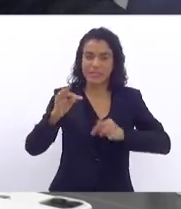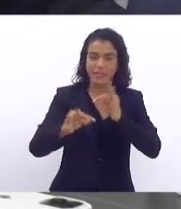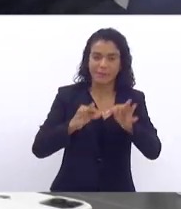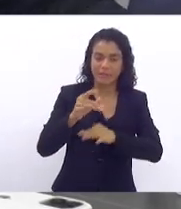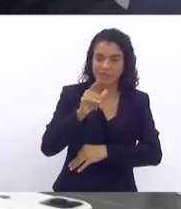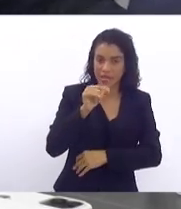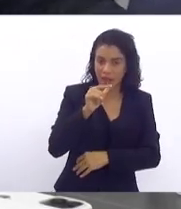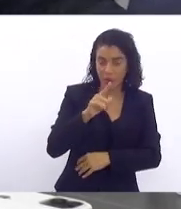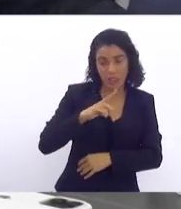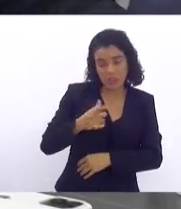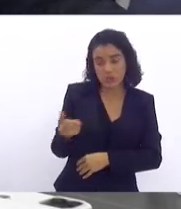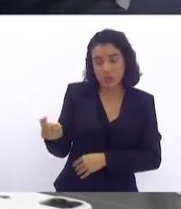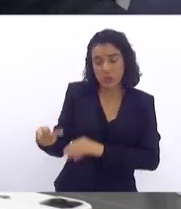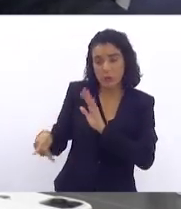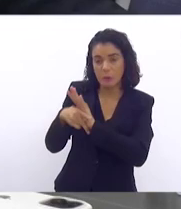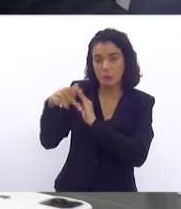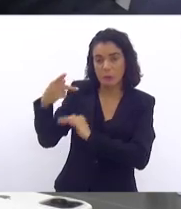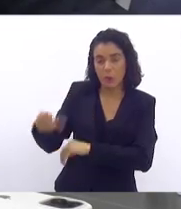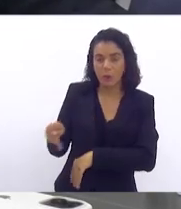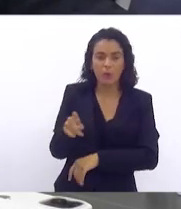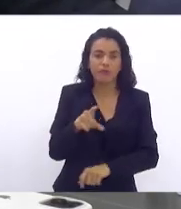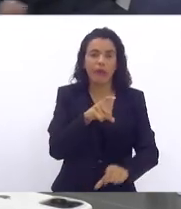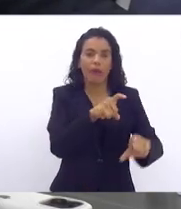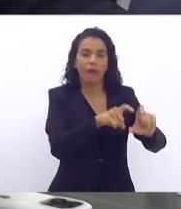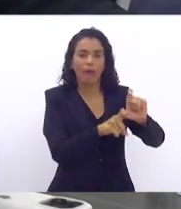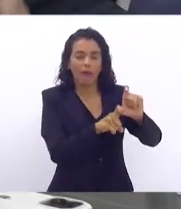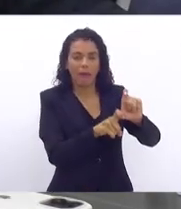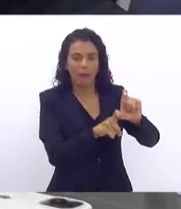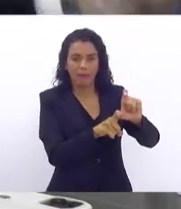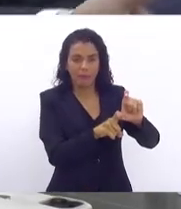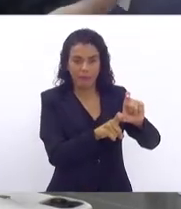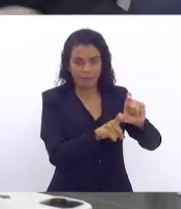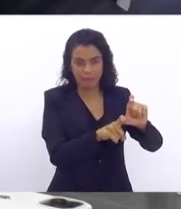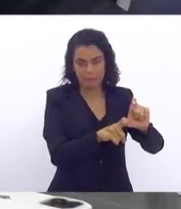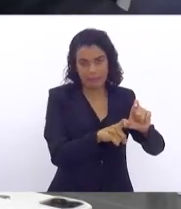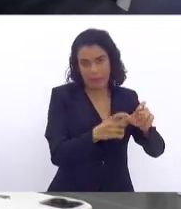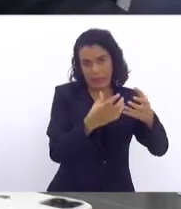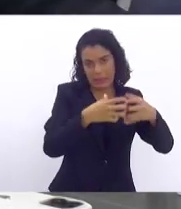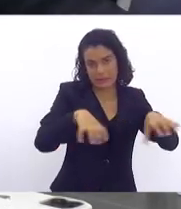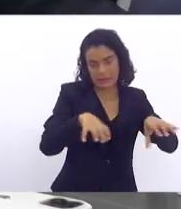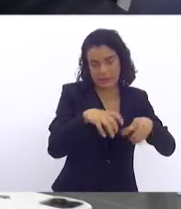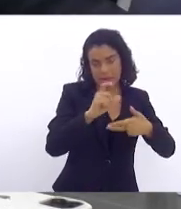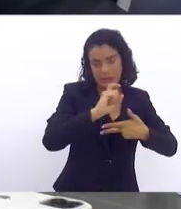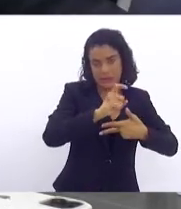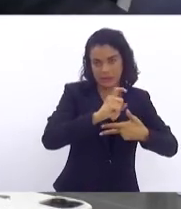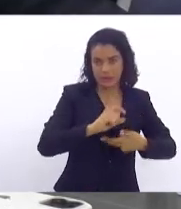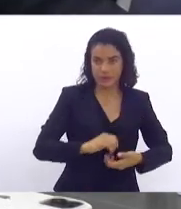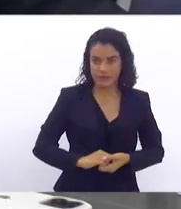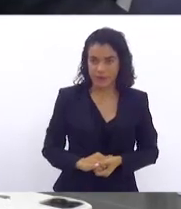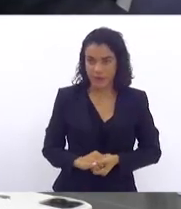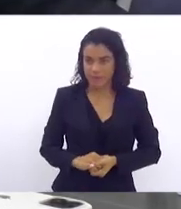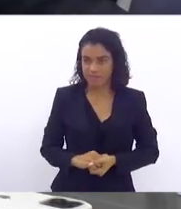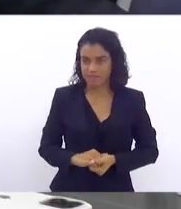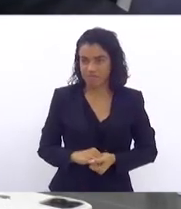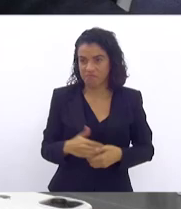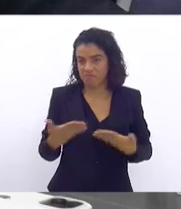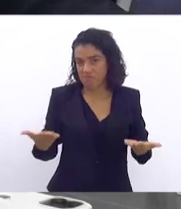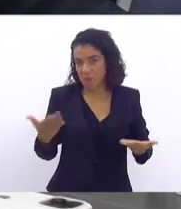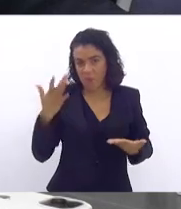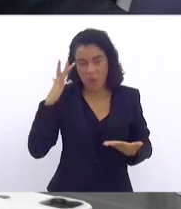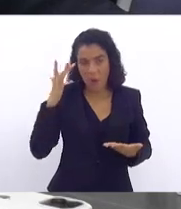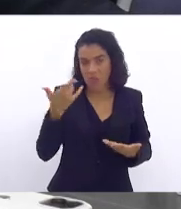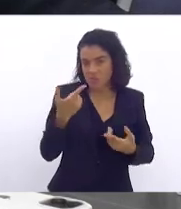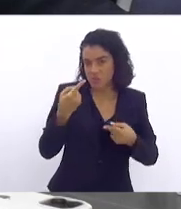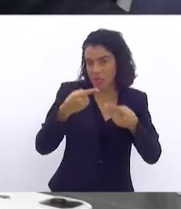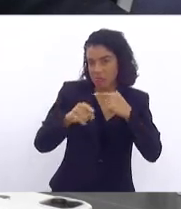inclusive. Não necessariamente fica refém das descentralizações do Poder Executivo. Então, não tem nada de